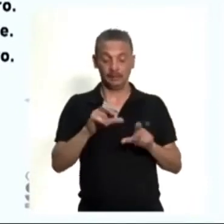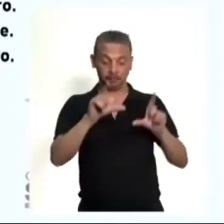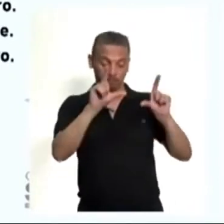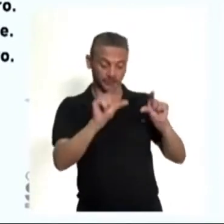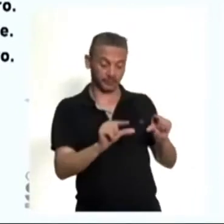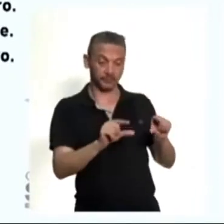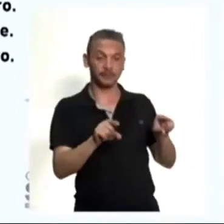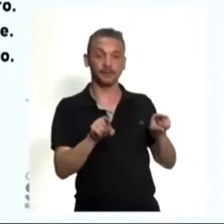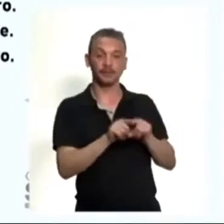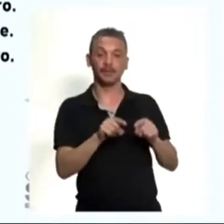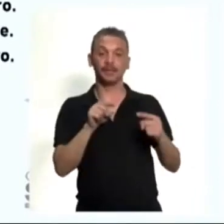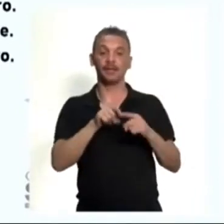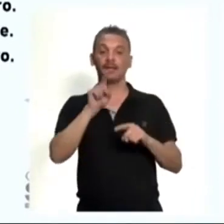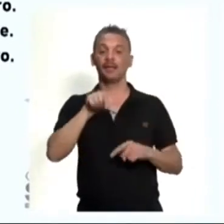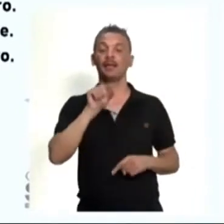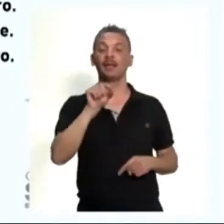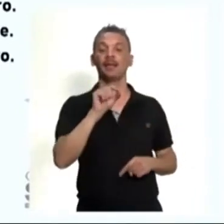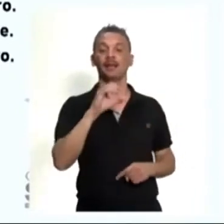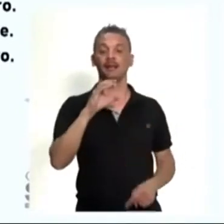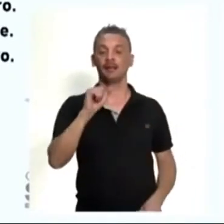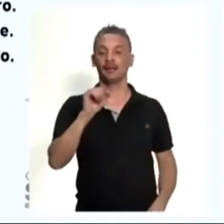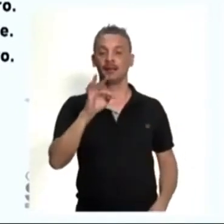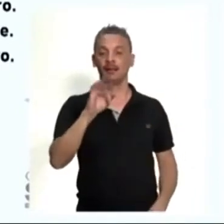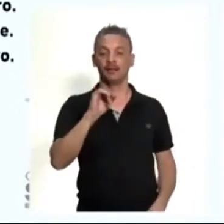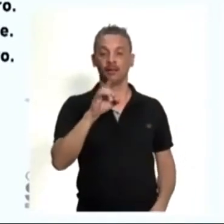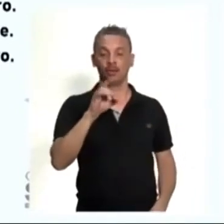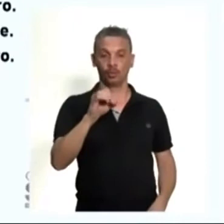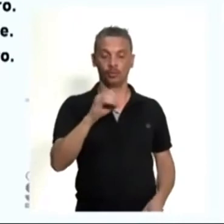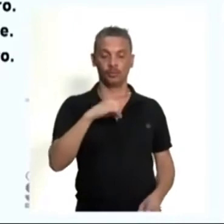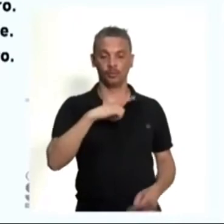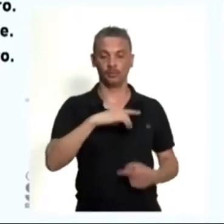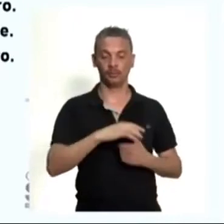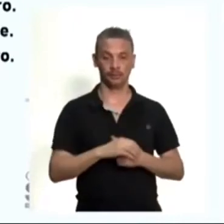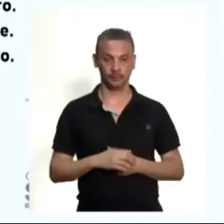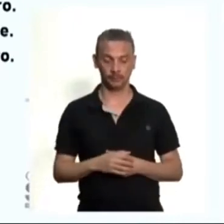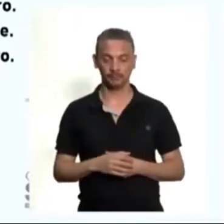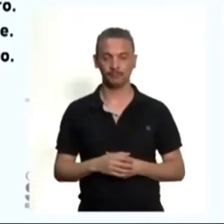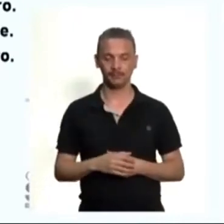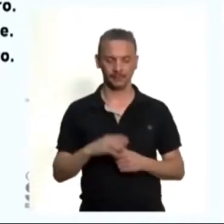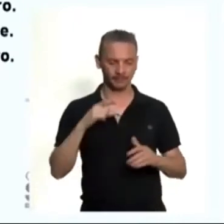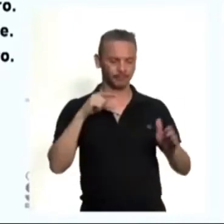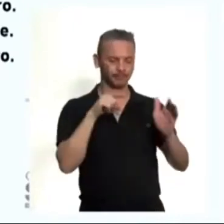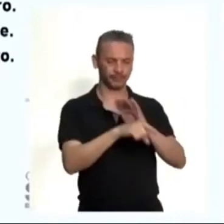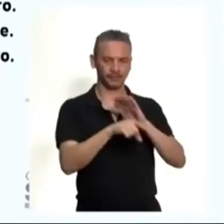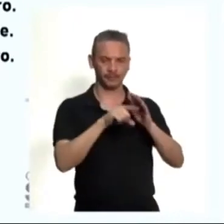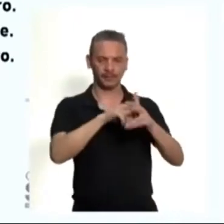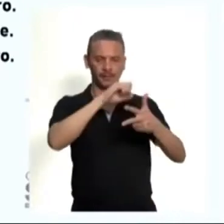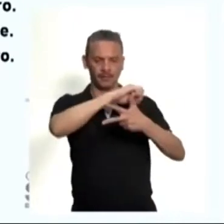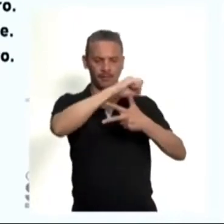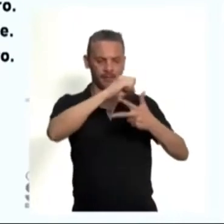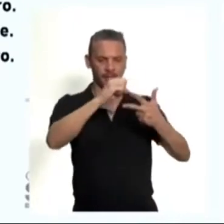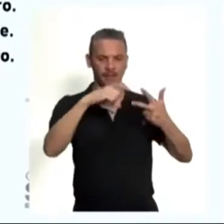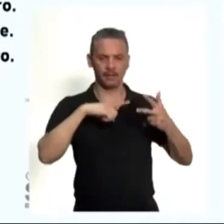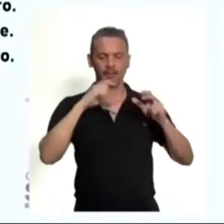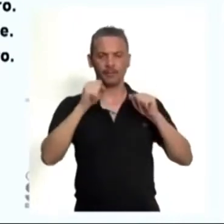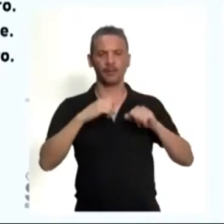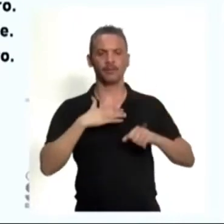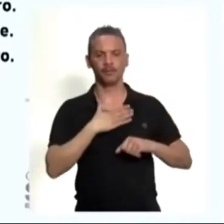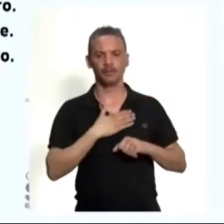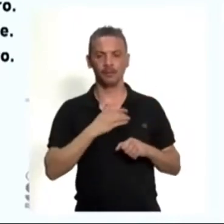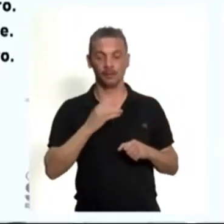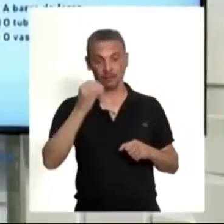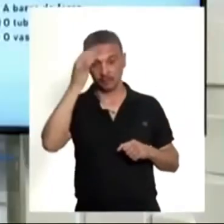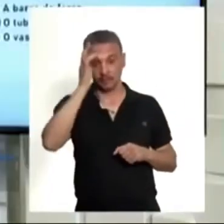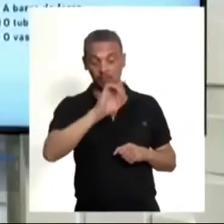redução, significa que ele é o cátodo. Então, toda vez que caiu uma questão assim, o Enem gosta de cobrar muito isso, nunca esqueça do